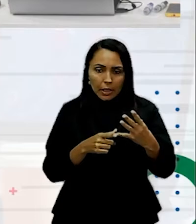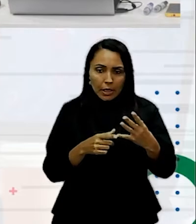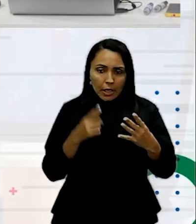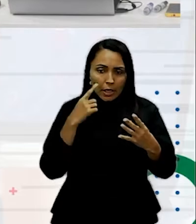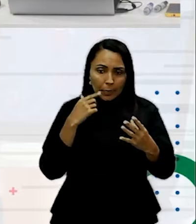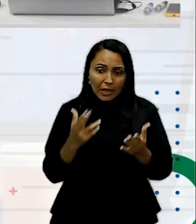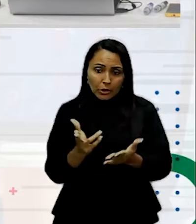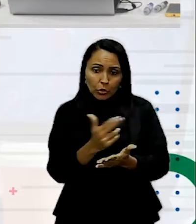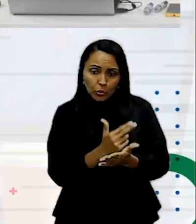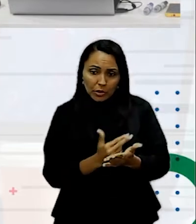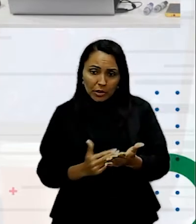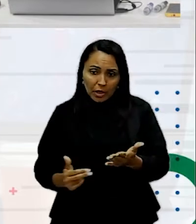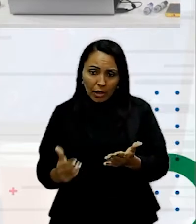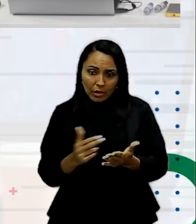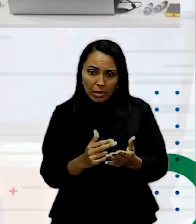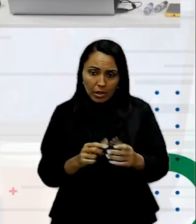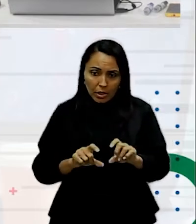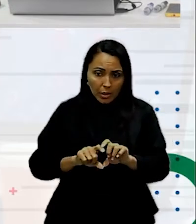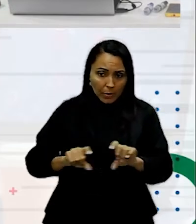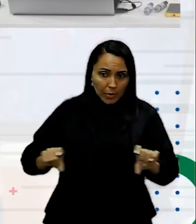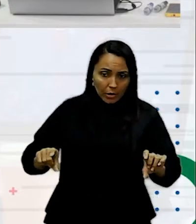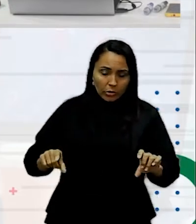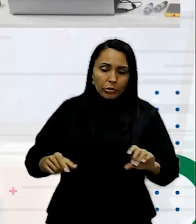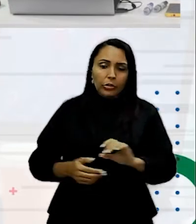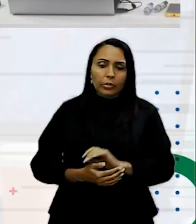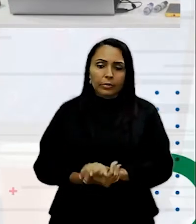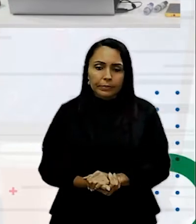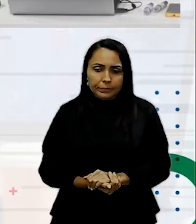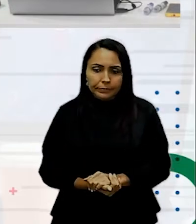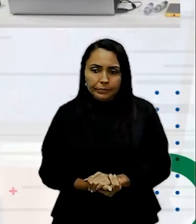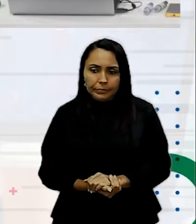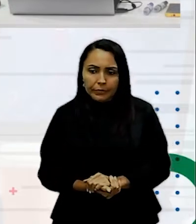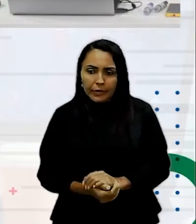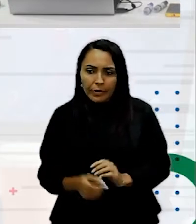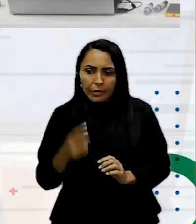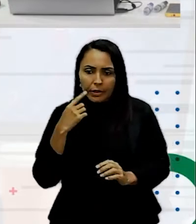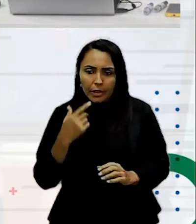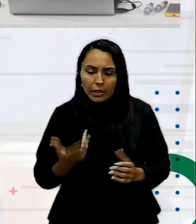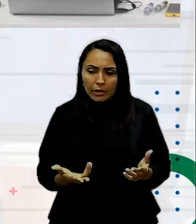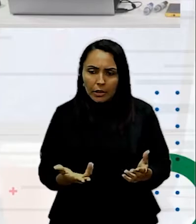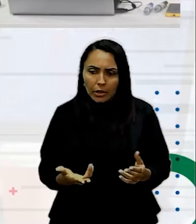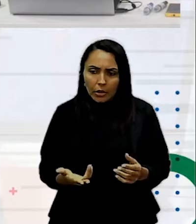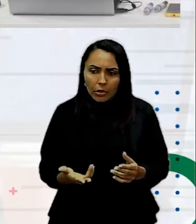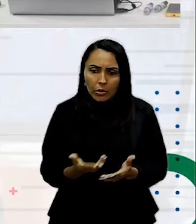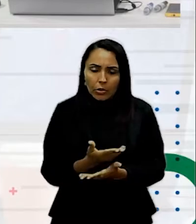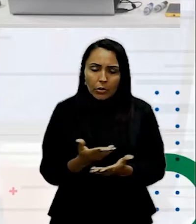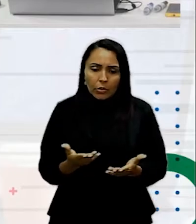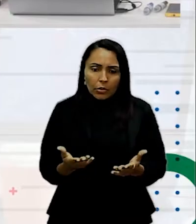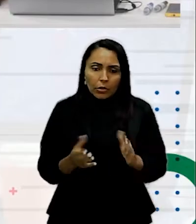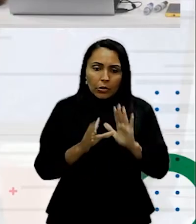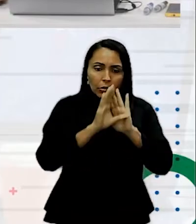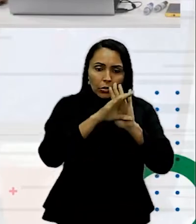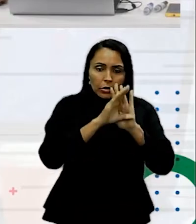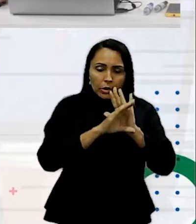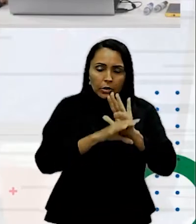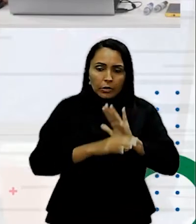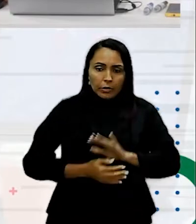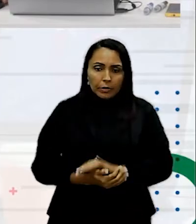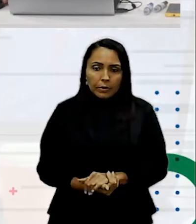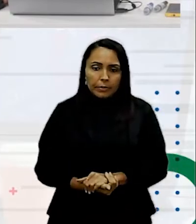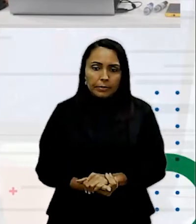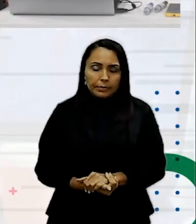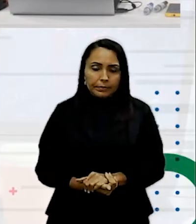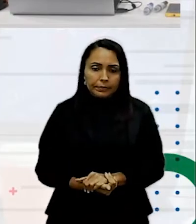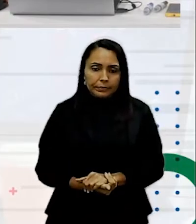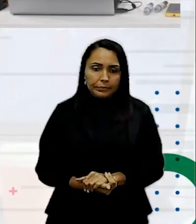design e prototipação. Eu vou apresentar cada conceito destrinchadamente, tudo bem? Aí vamos